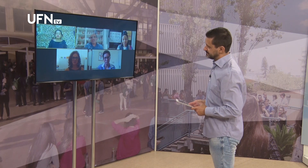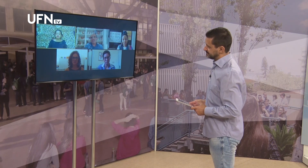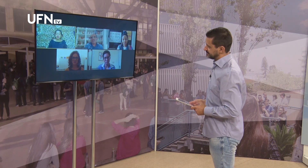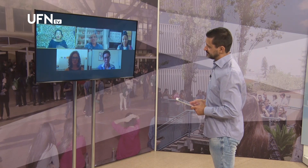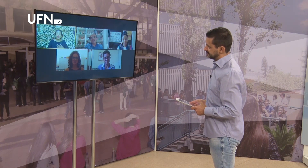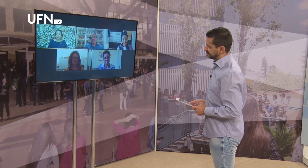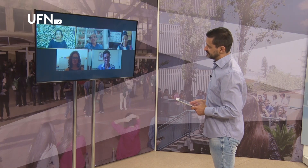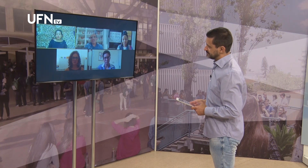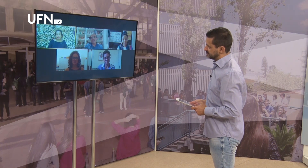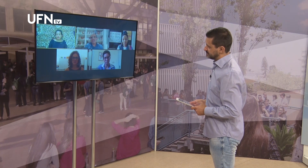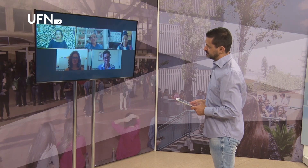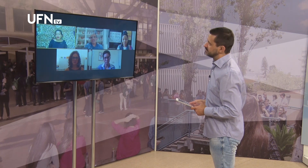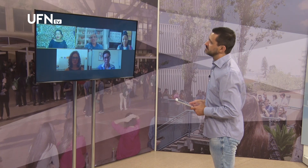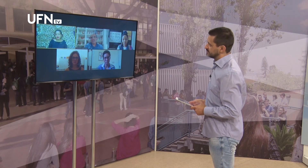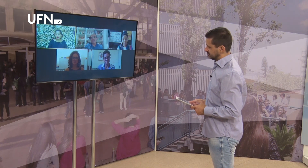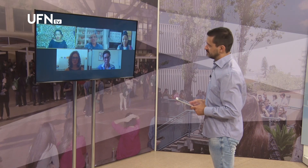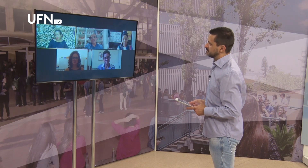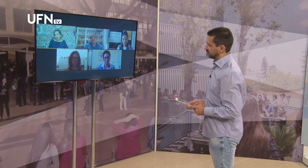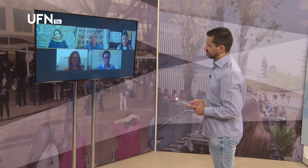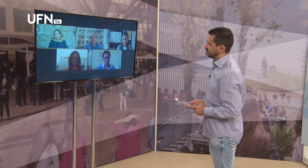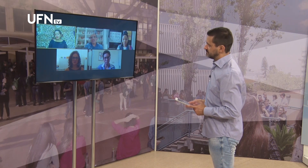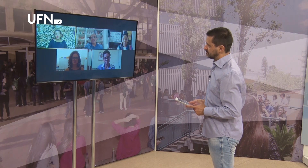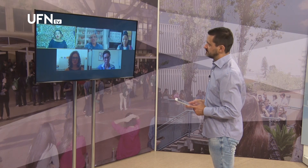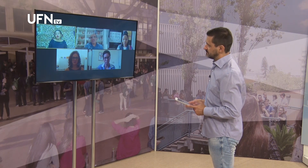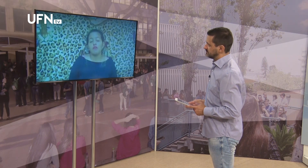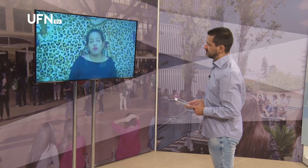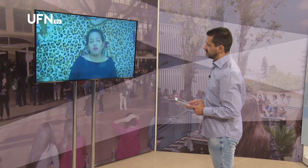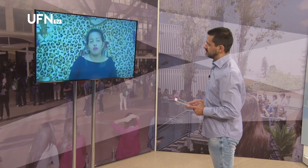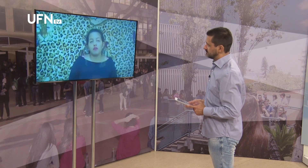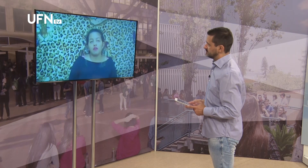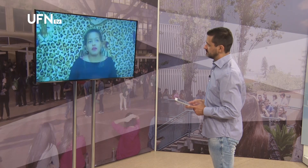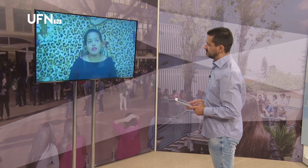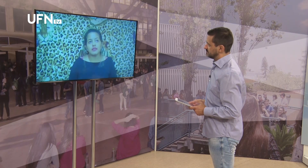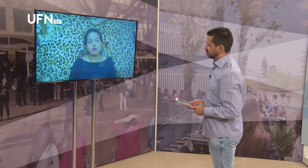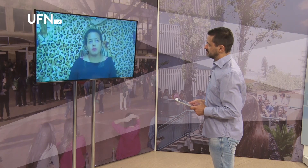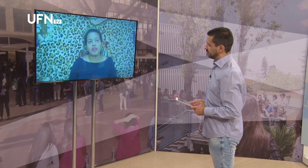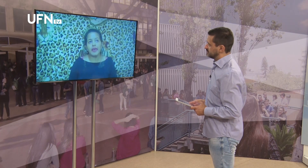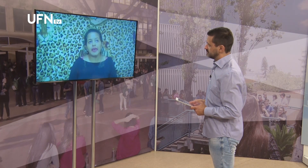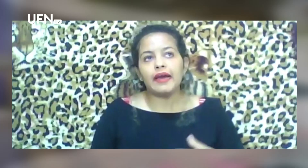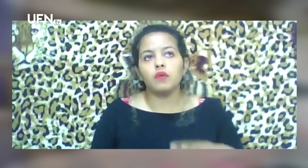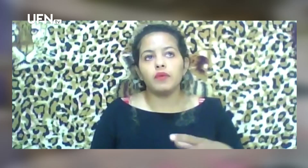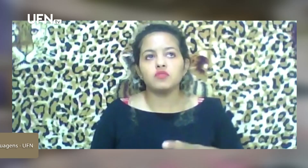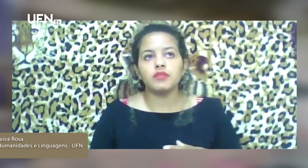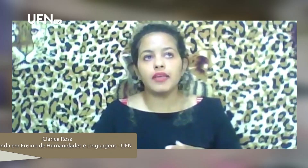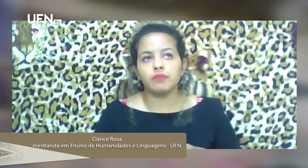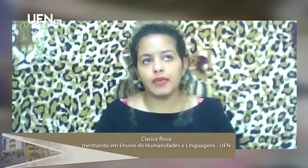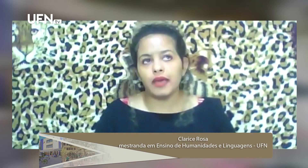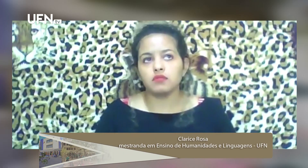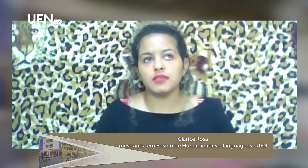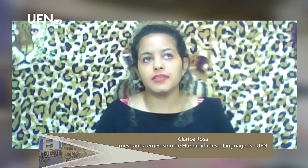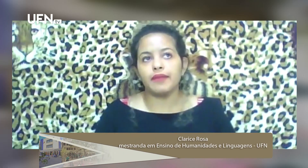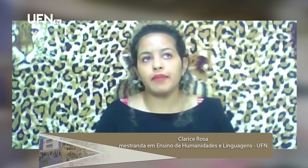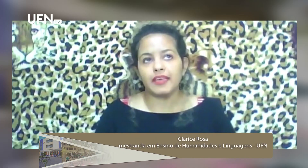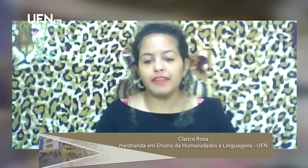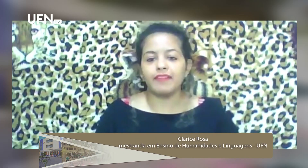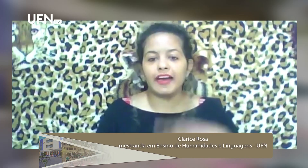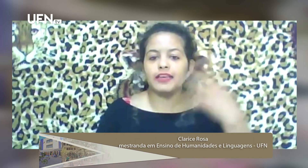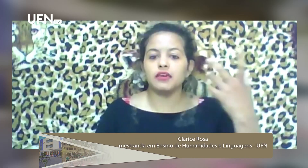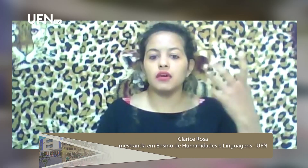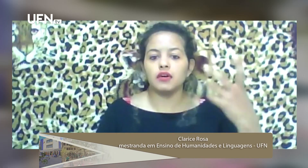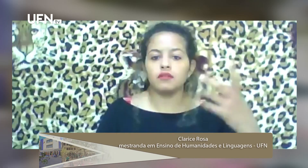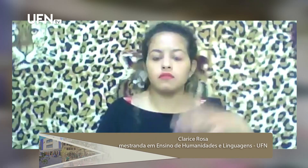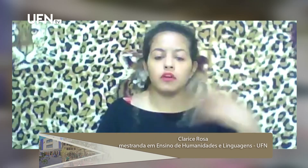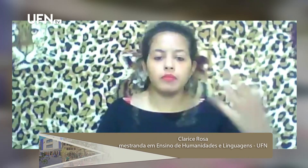Focando na educação é o caminho. Focar numa educação, porque ao mesmo tempo que é um sistema que